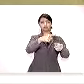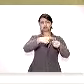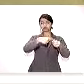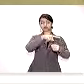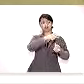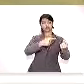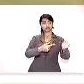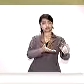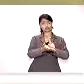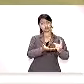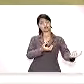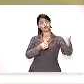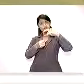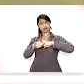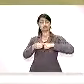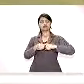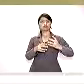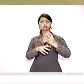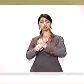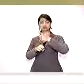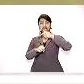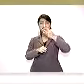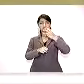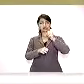horário Estadual importe de R